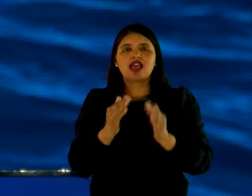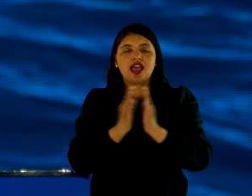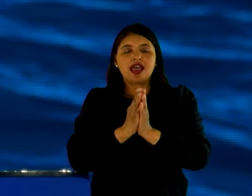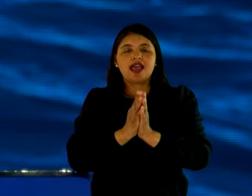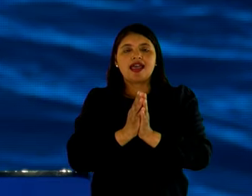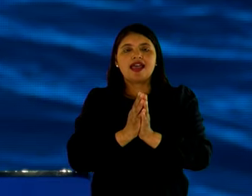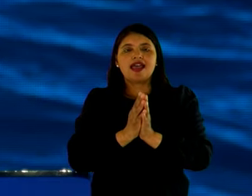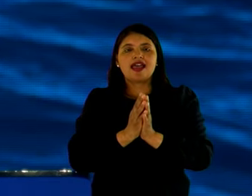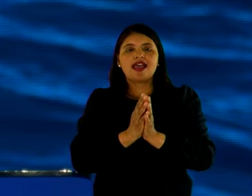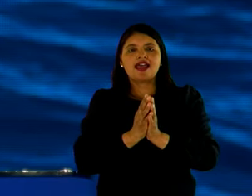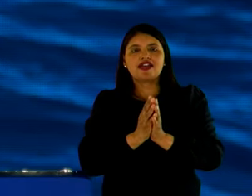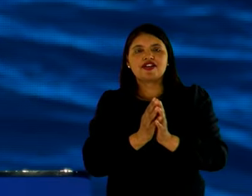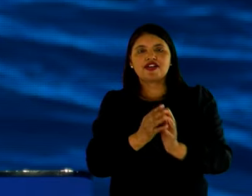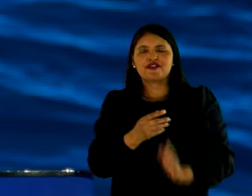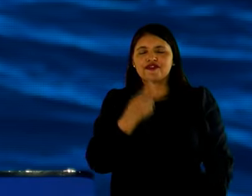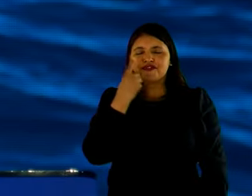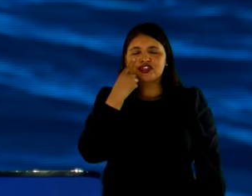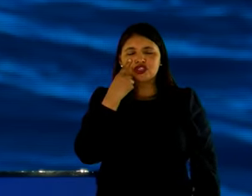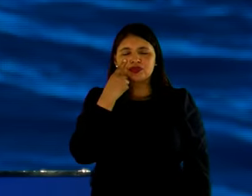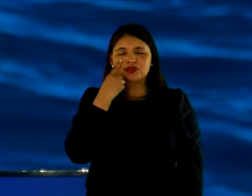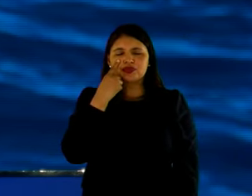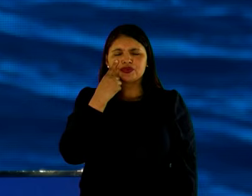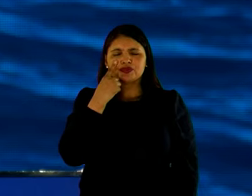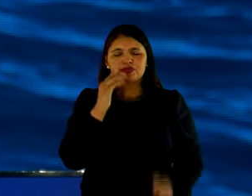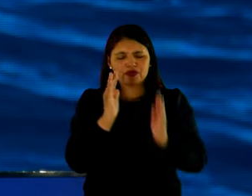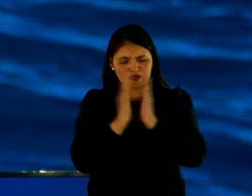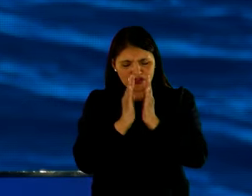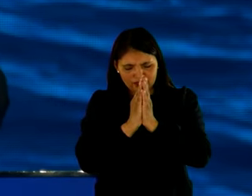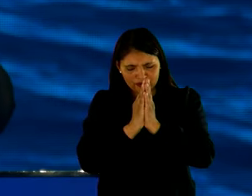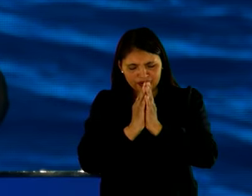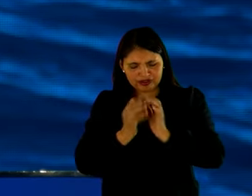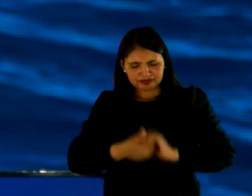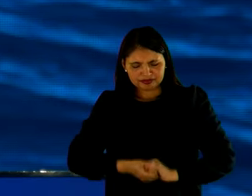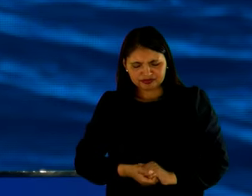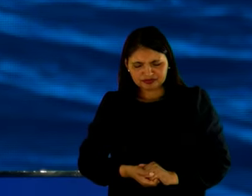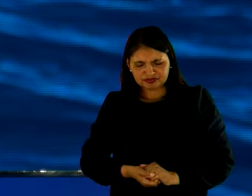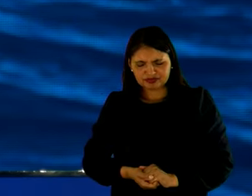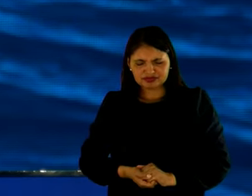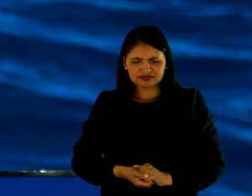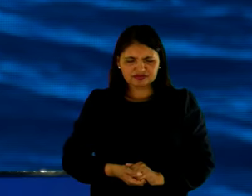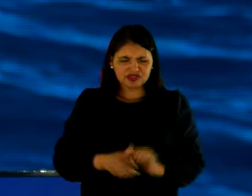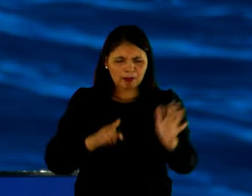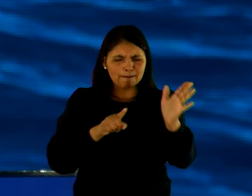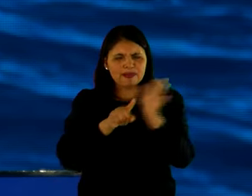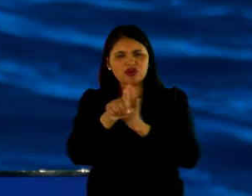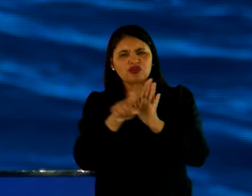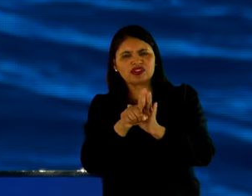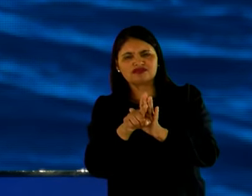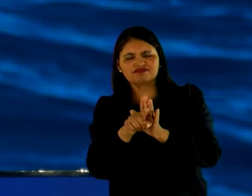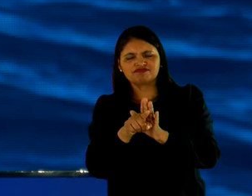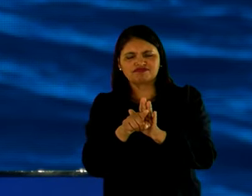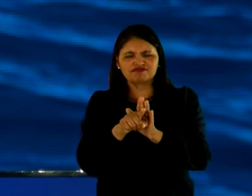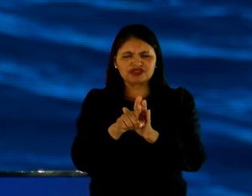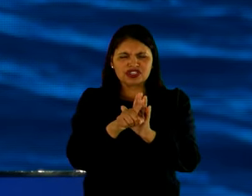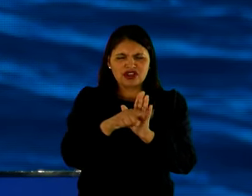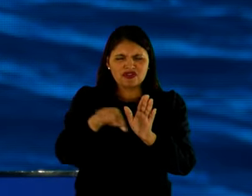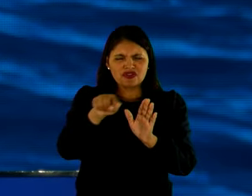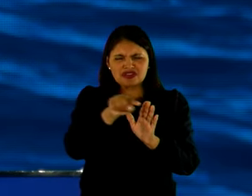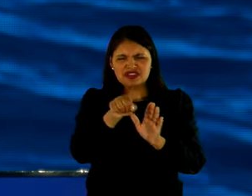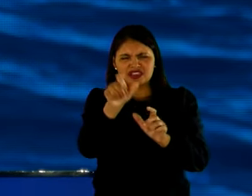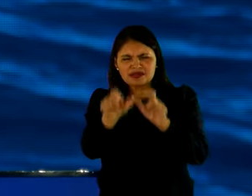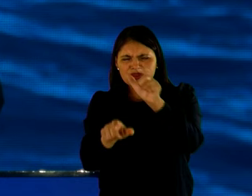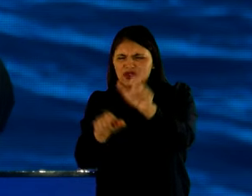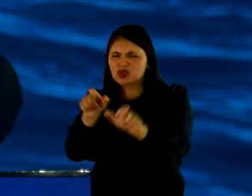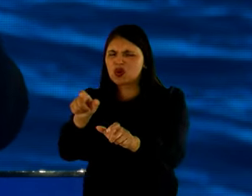pouquinho. Reclina sua cabeça, por favor. Quantas pessoas está aqui no templo da Ebenzer ou está nos